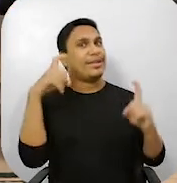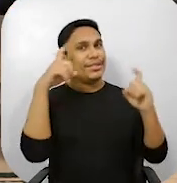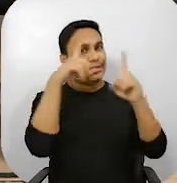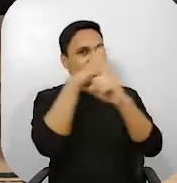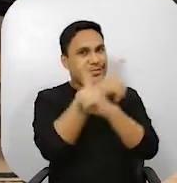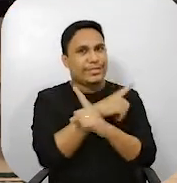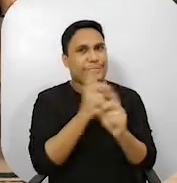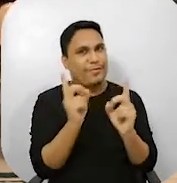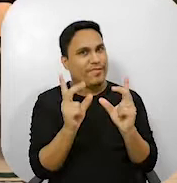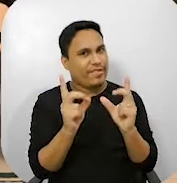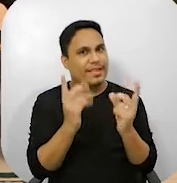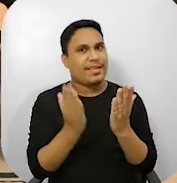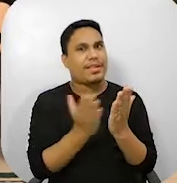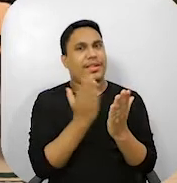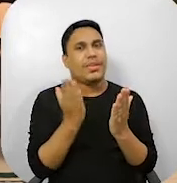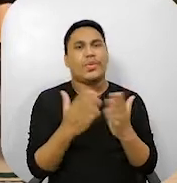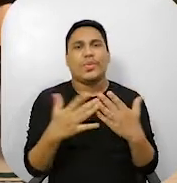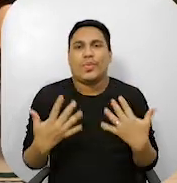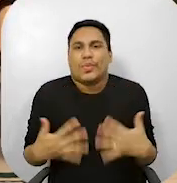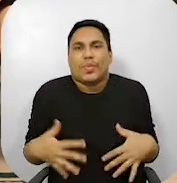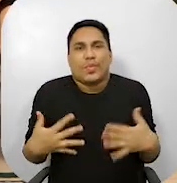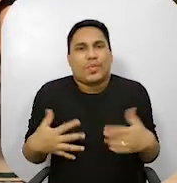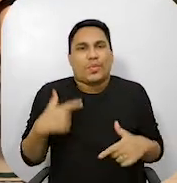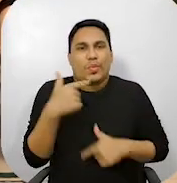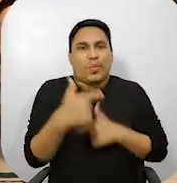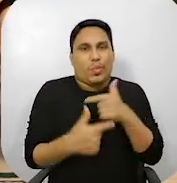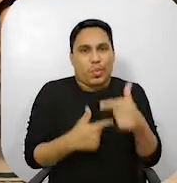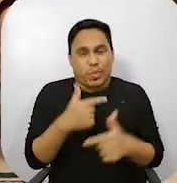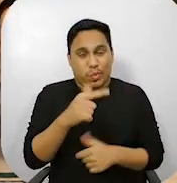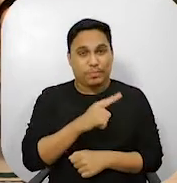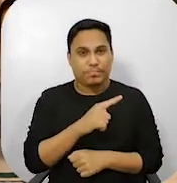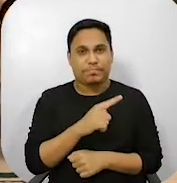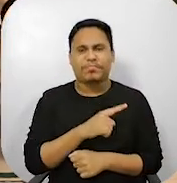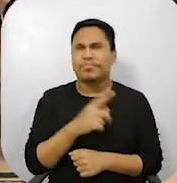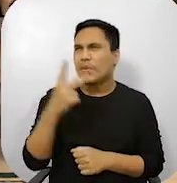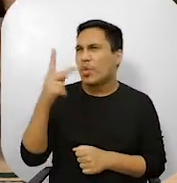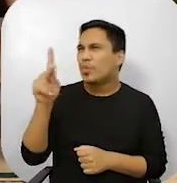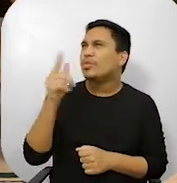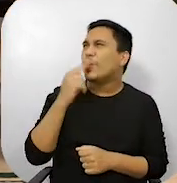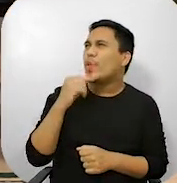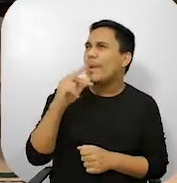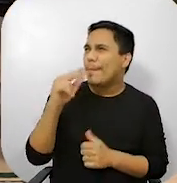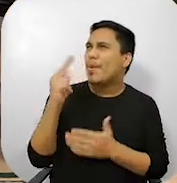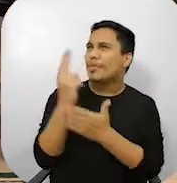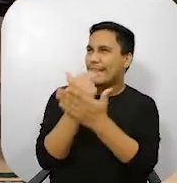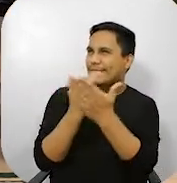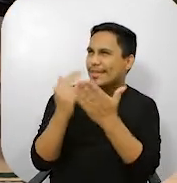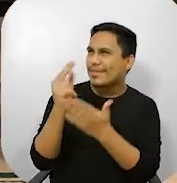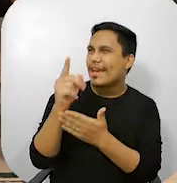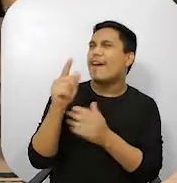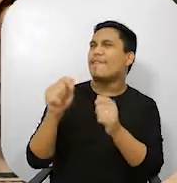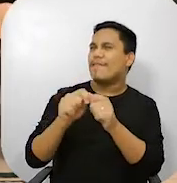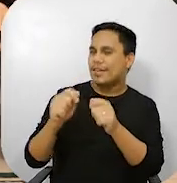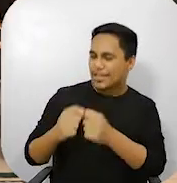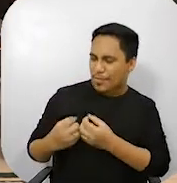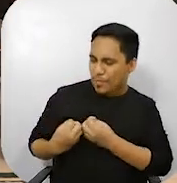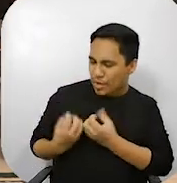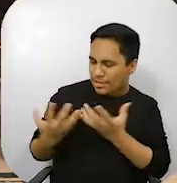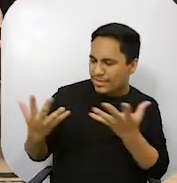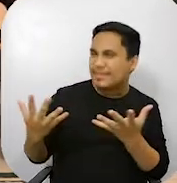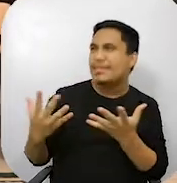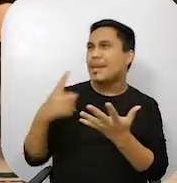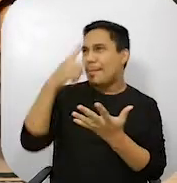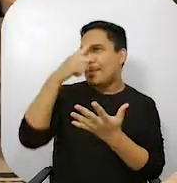livro é de E aí vocês se o seu irmão desenhava vocês faziam as poesias encaderna